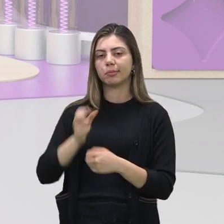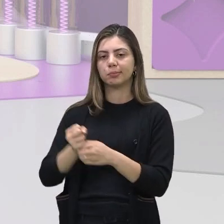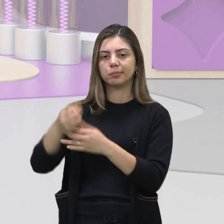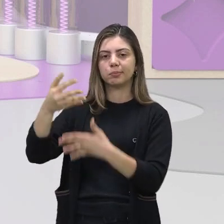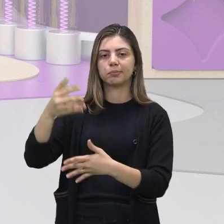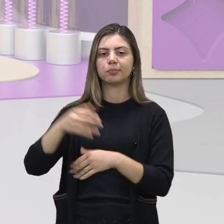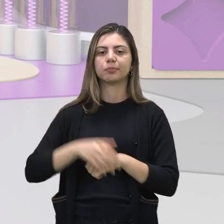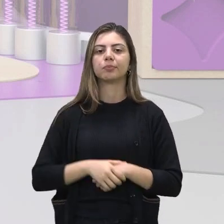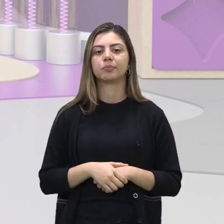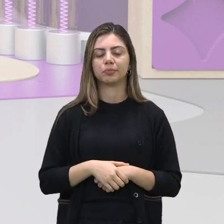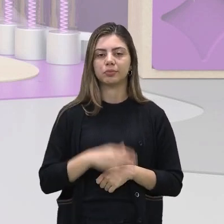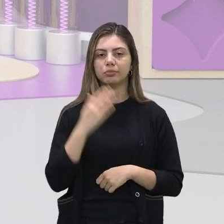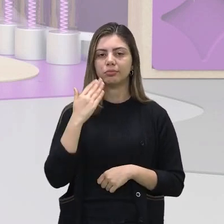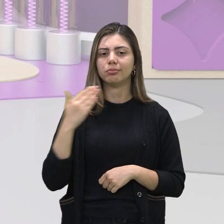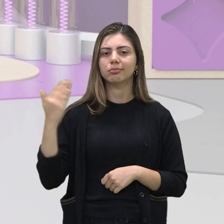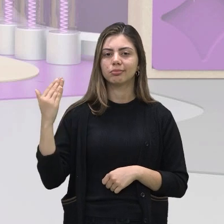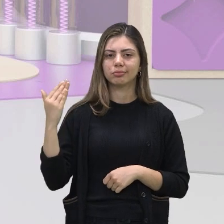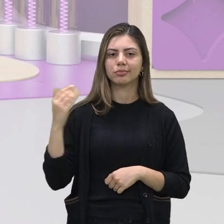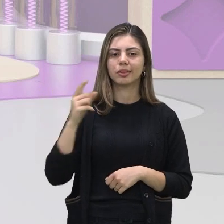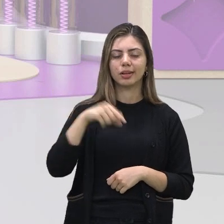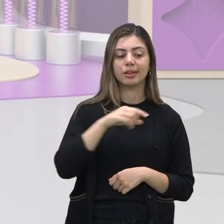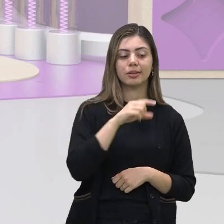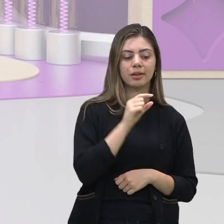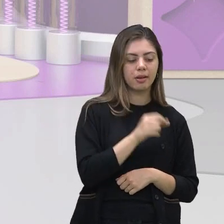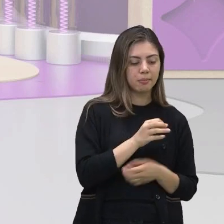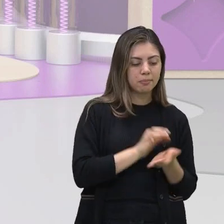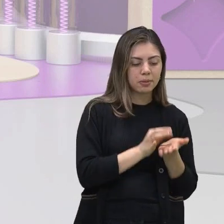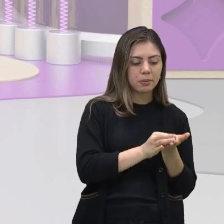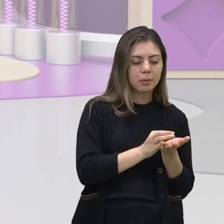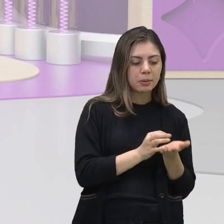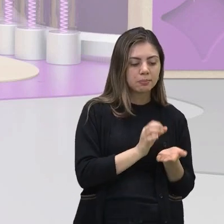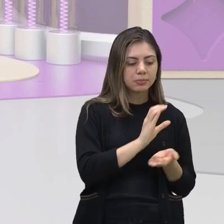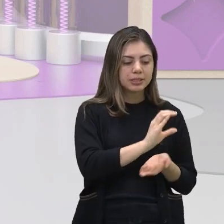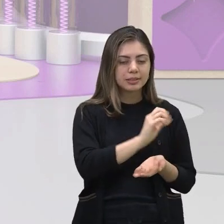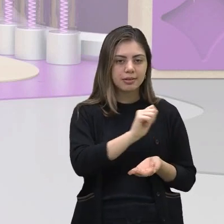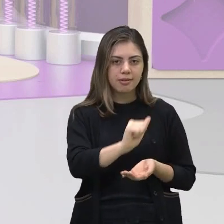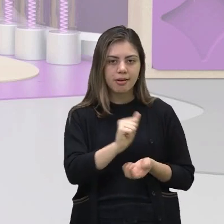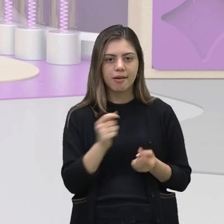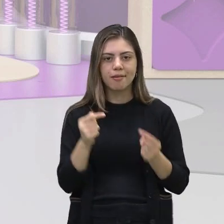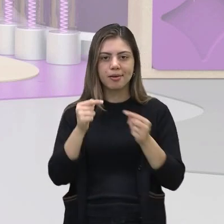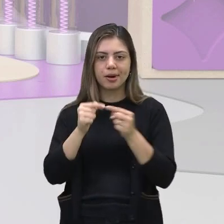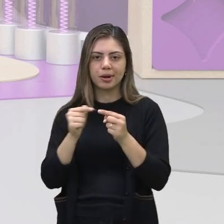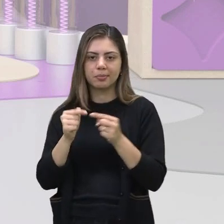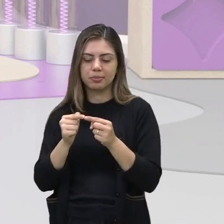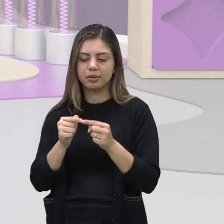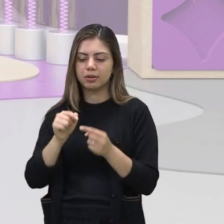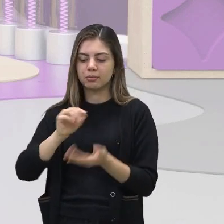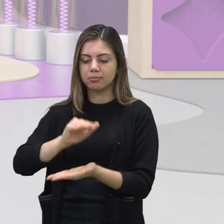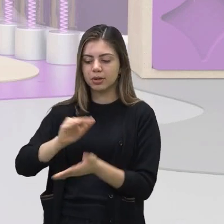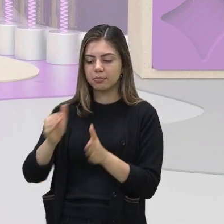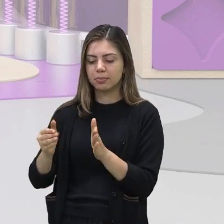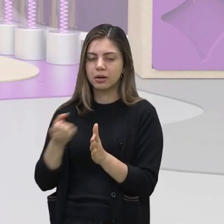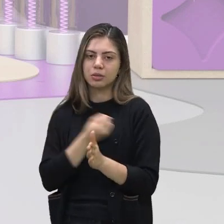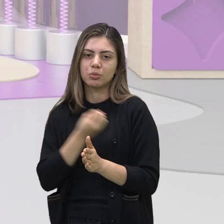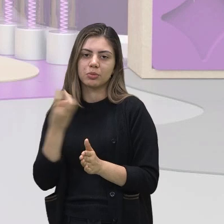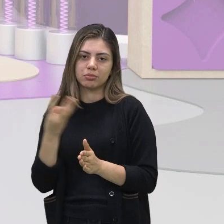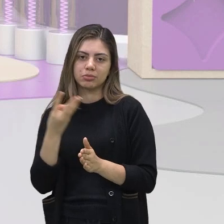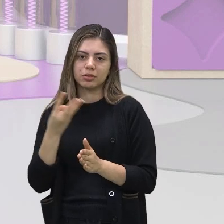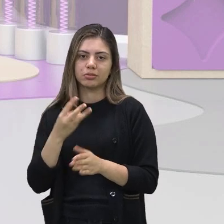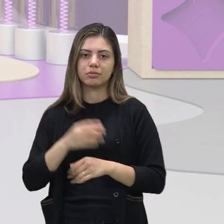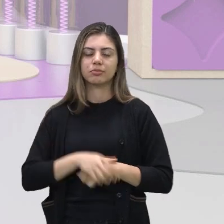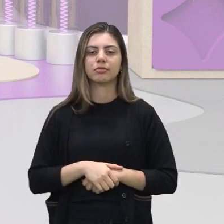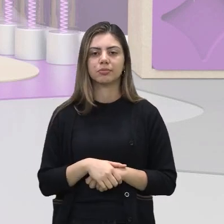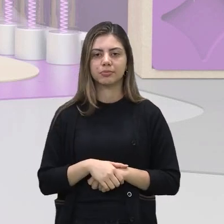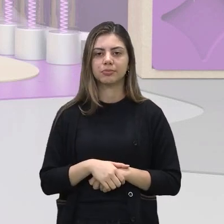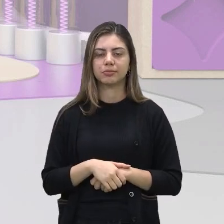O 3, né? Qual é a outra face aí? 3, colocando já em ordem. Cara e o número